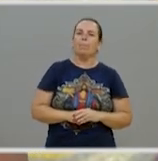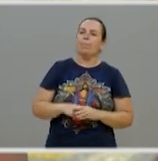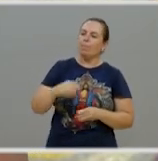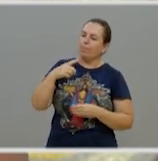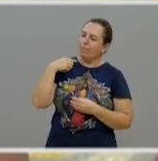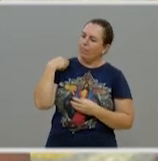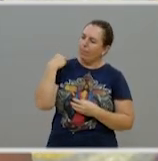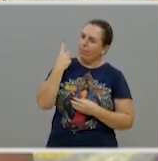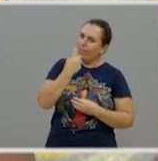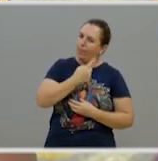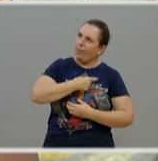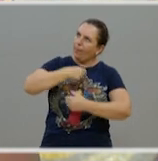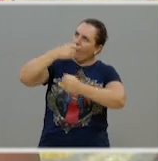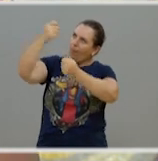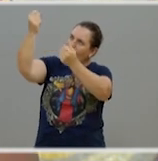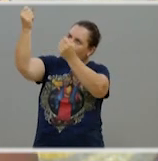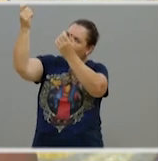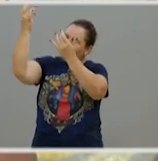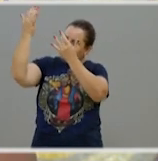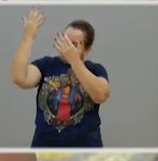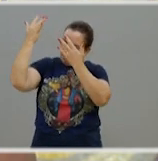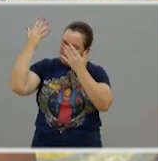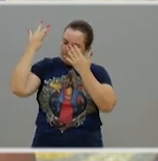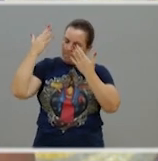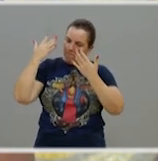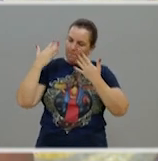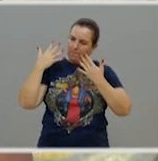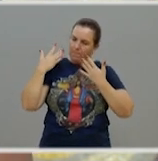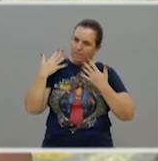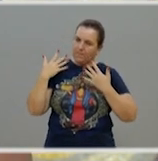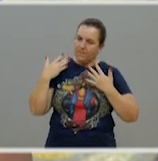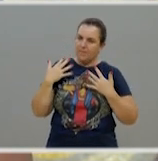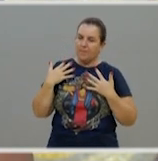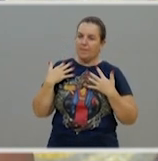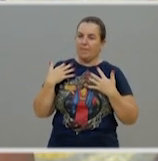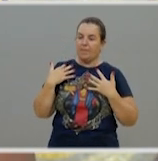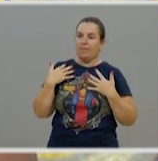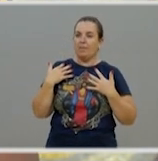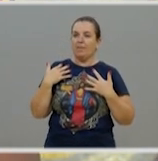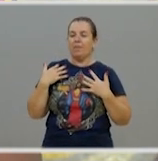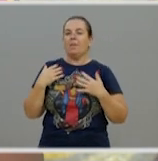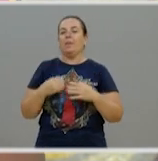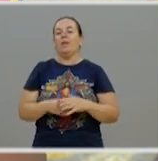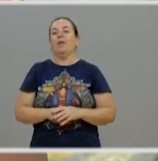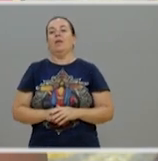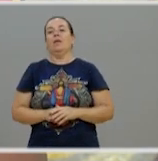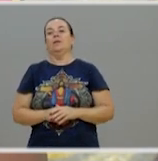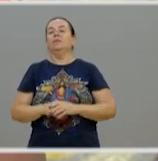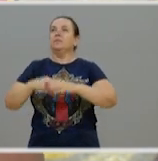Sobre nós venha, Senhor, a vossa graça,